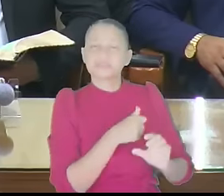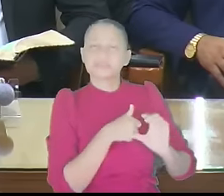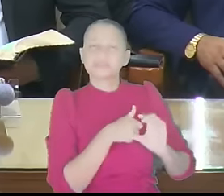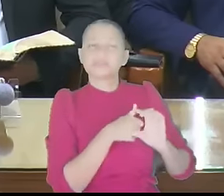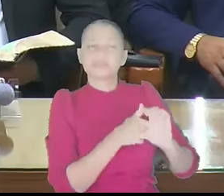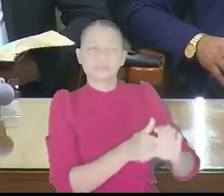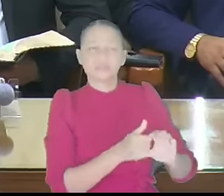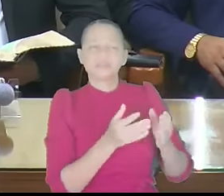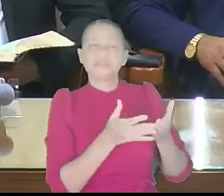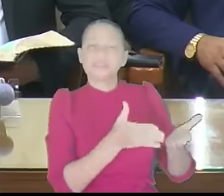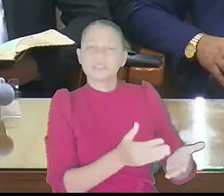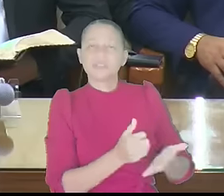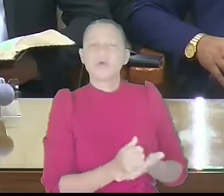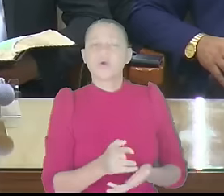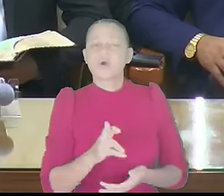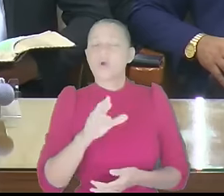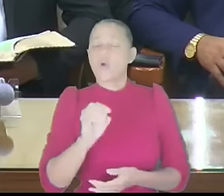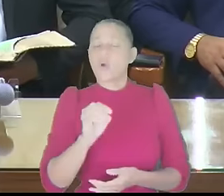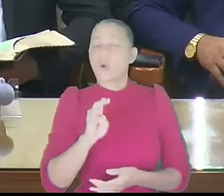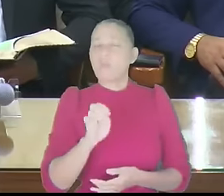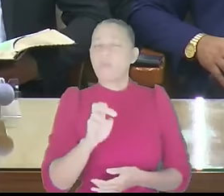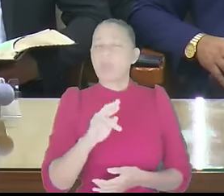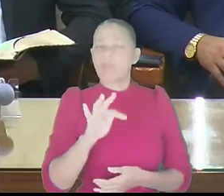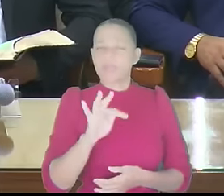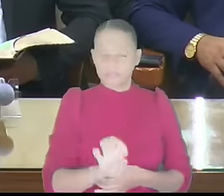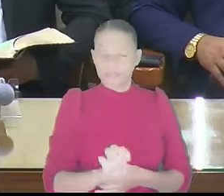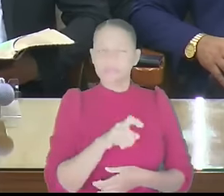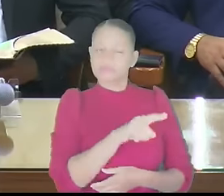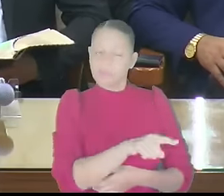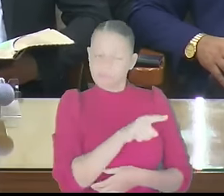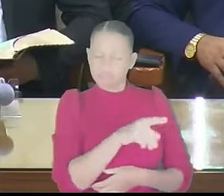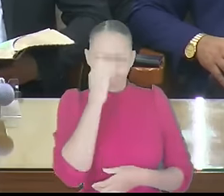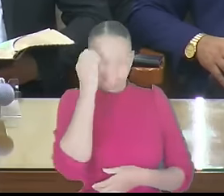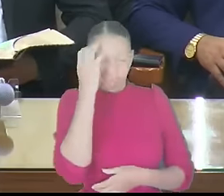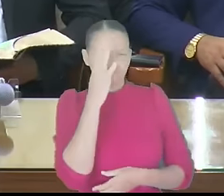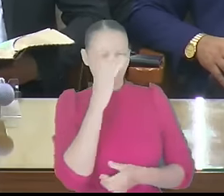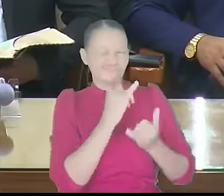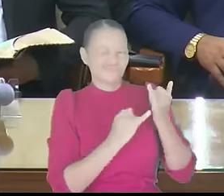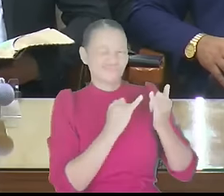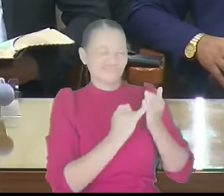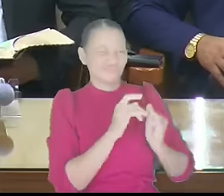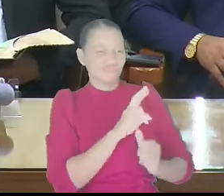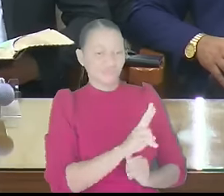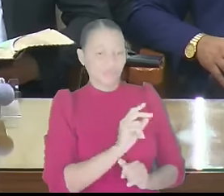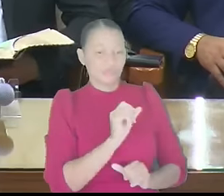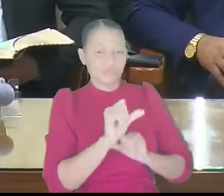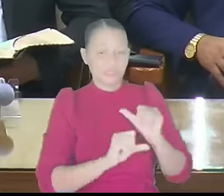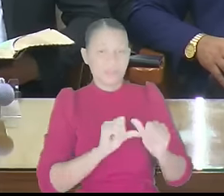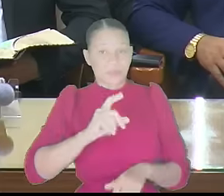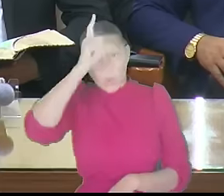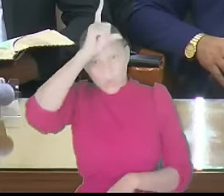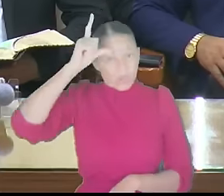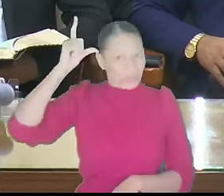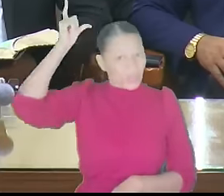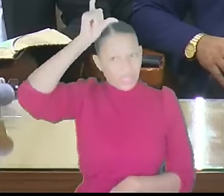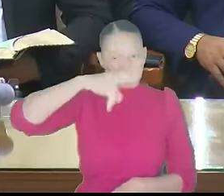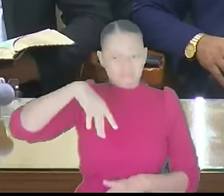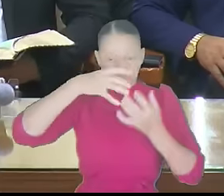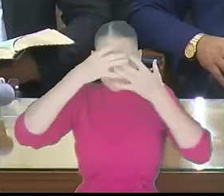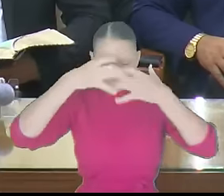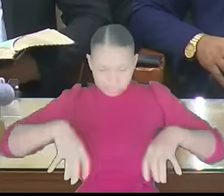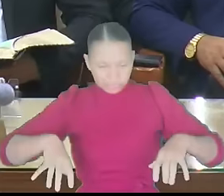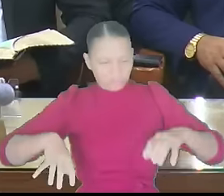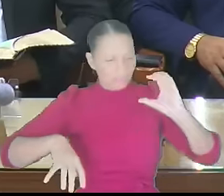chamado Robert Stevenson. Foi ele quem já depois da Reforma, separou em